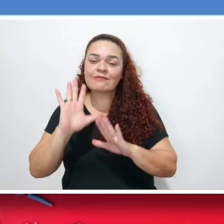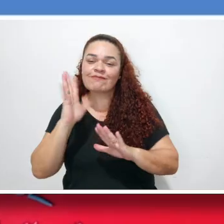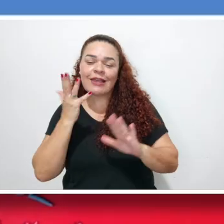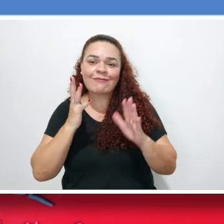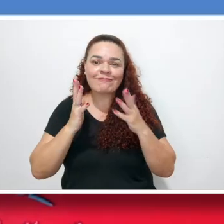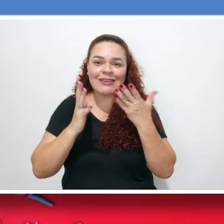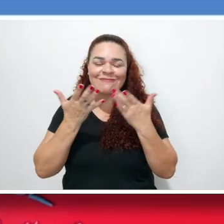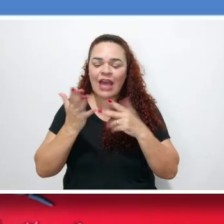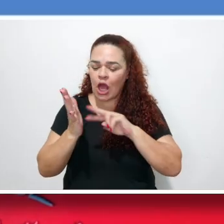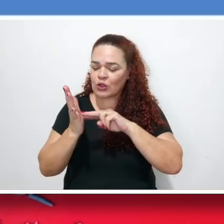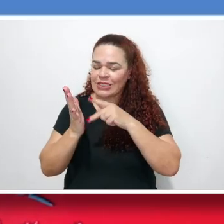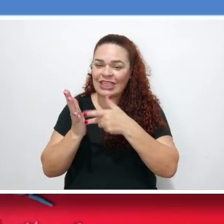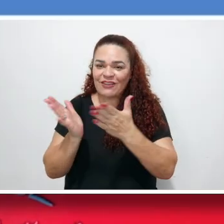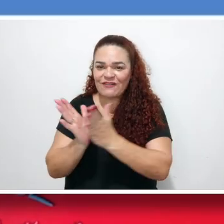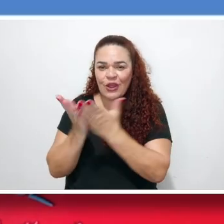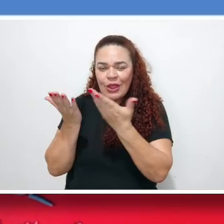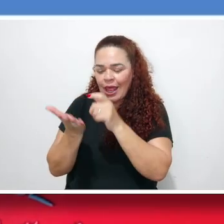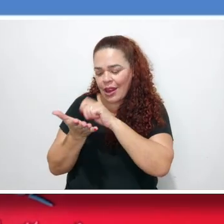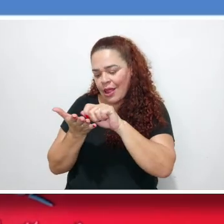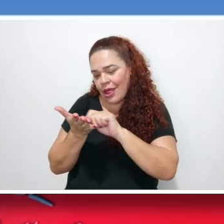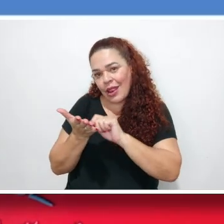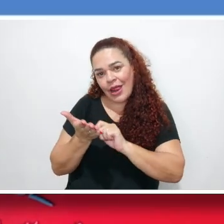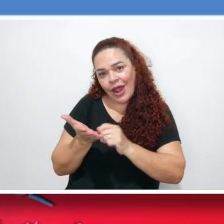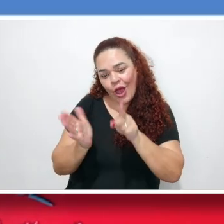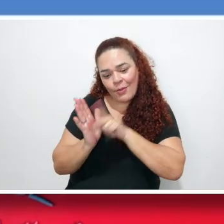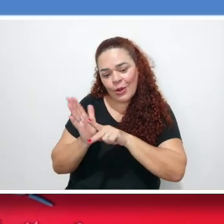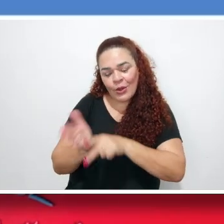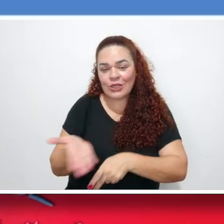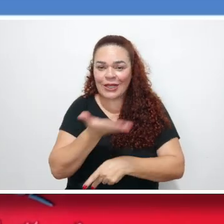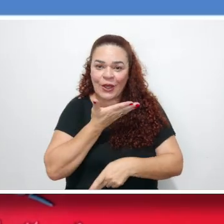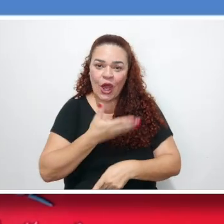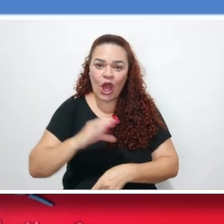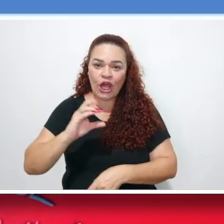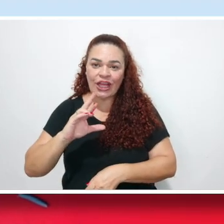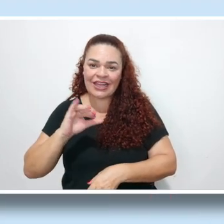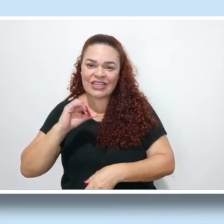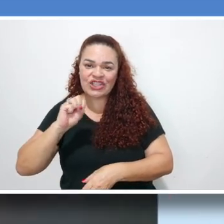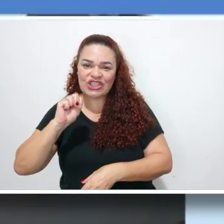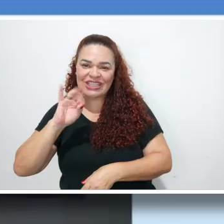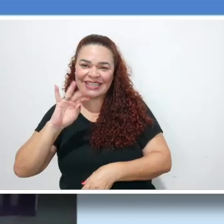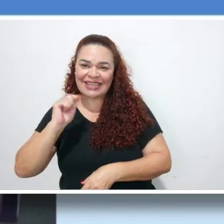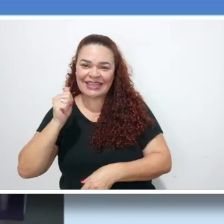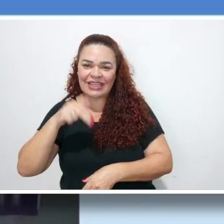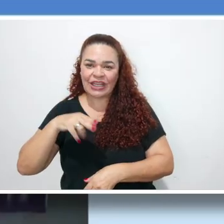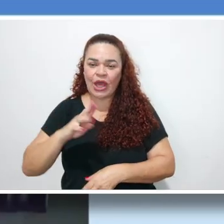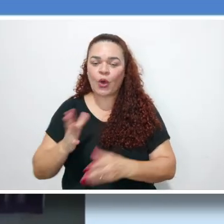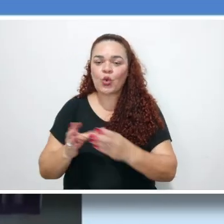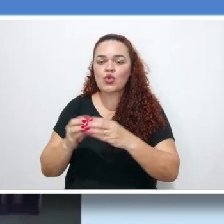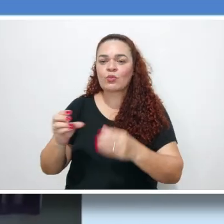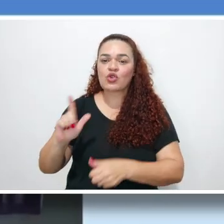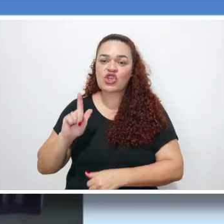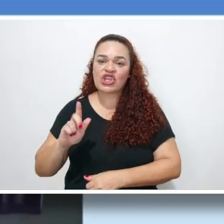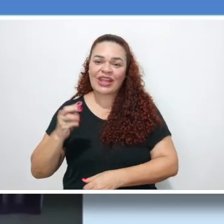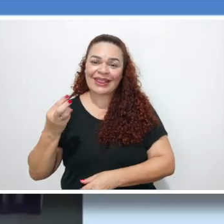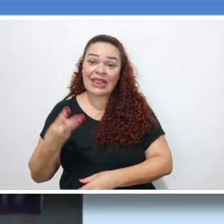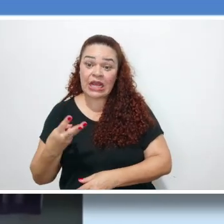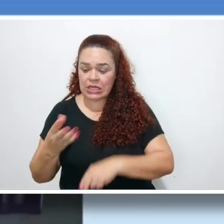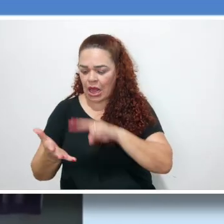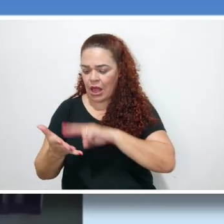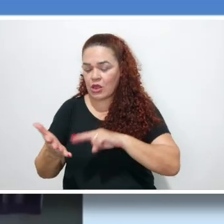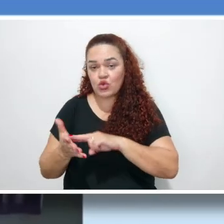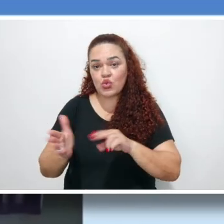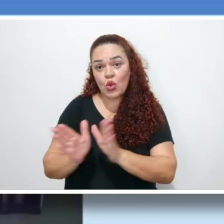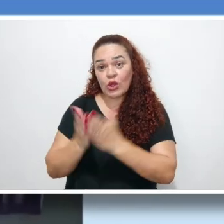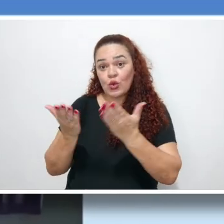experiências de escrita vão se tornando cada vez mais significativas. Como nessa proposta da professora Cristiane com a turma do G3, que